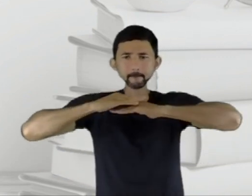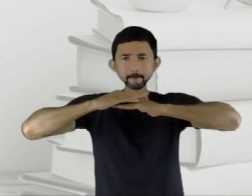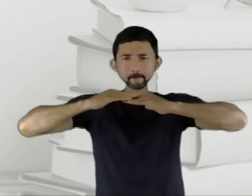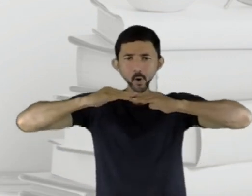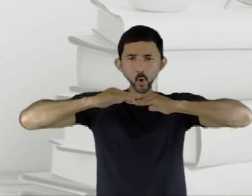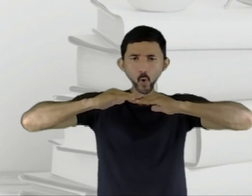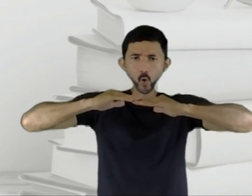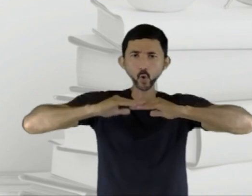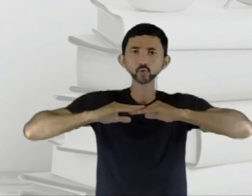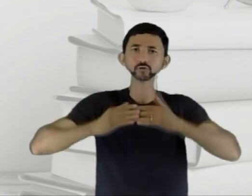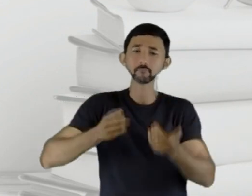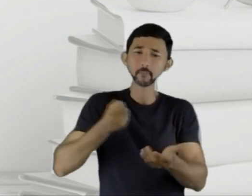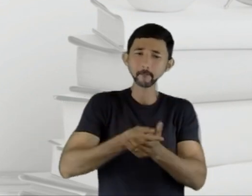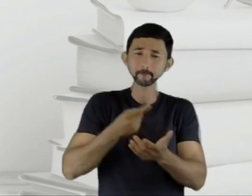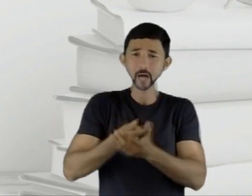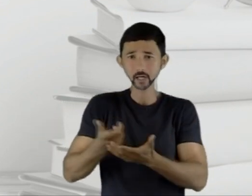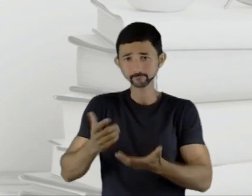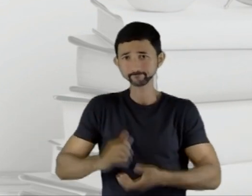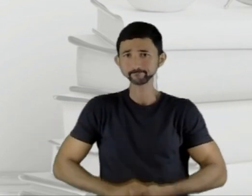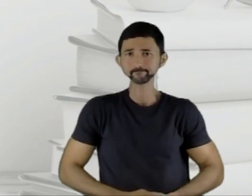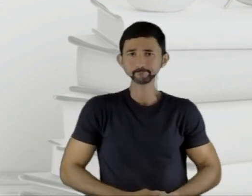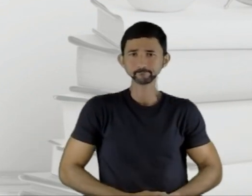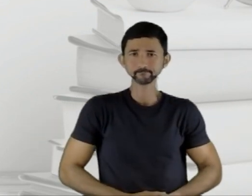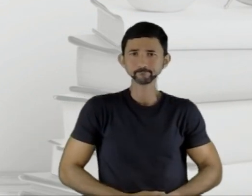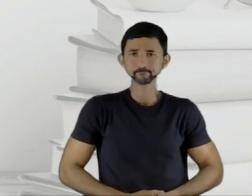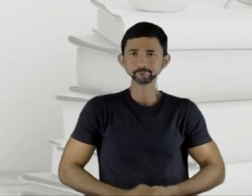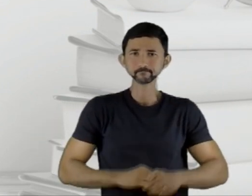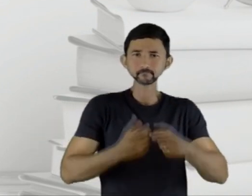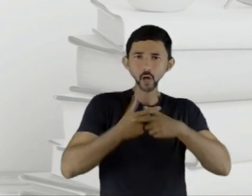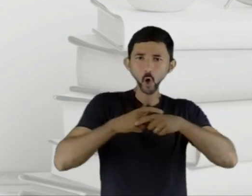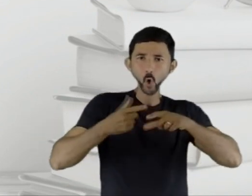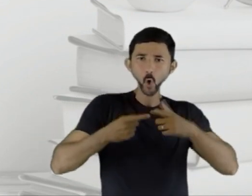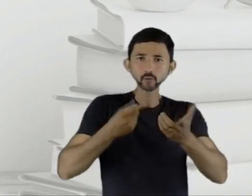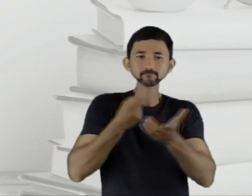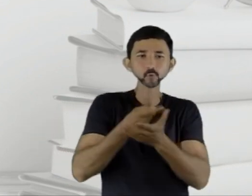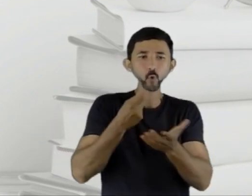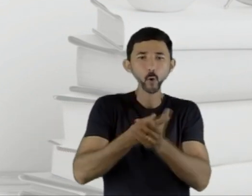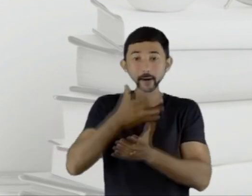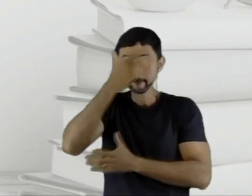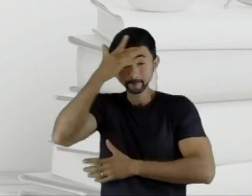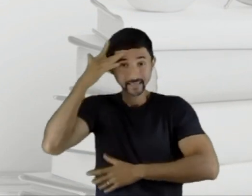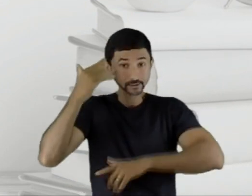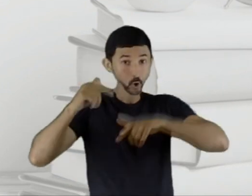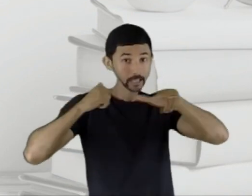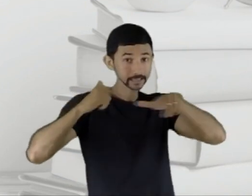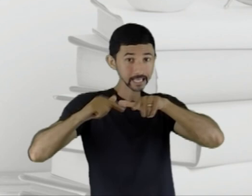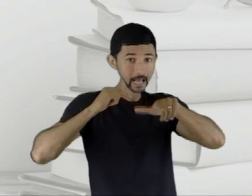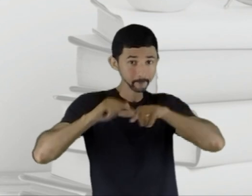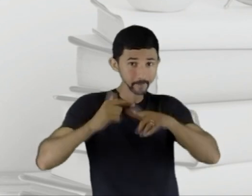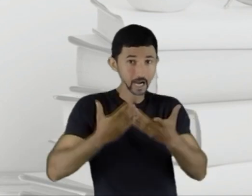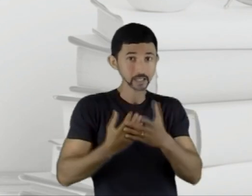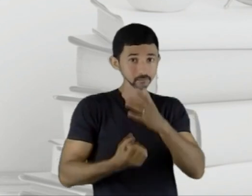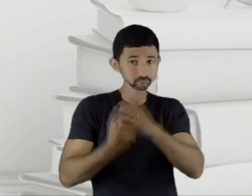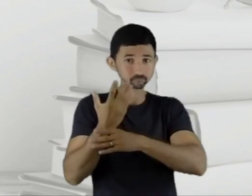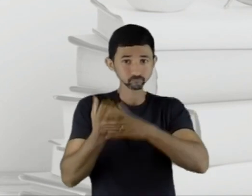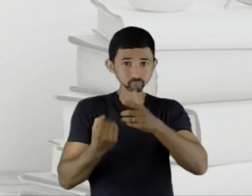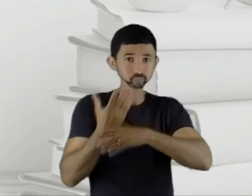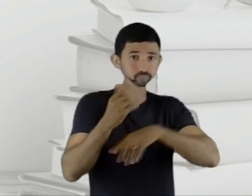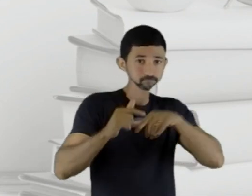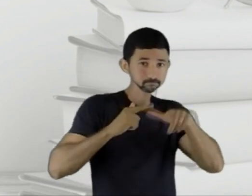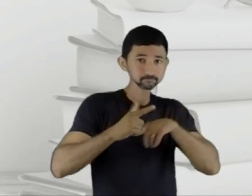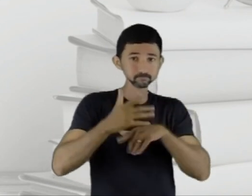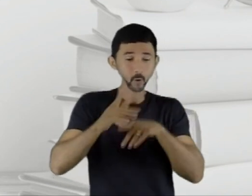né? Seriam pagas. Ora, ele tá aumentando o consumo, ele está gerando emprego, a população